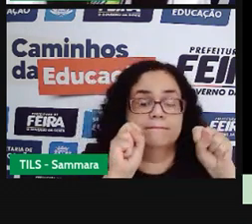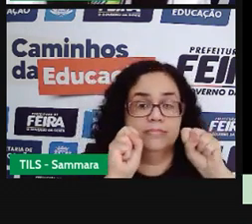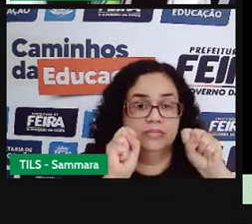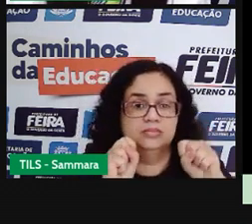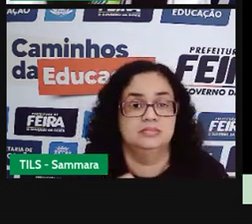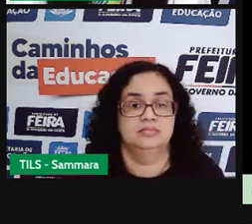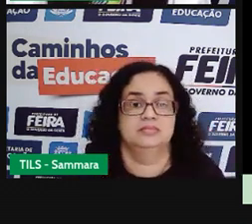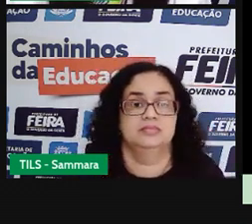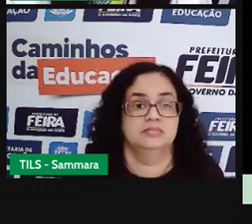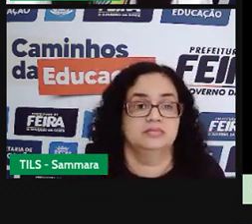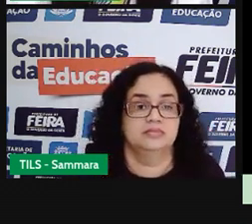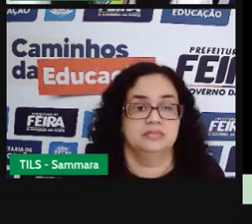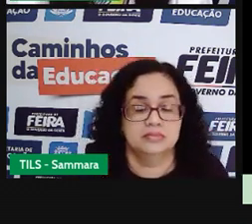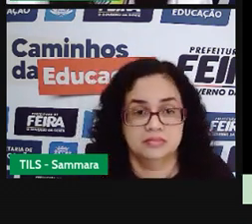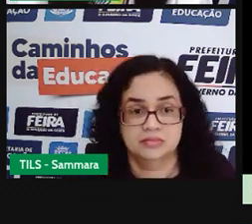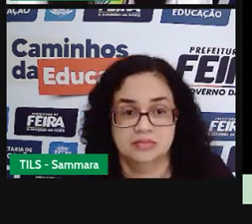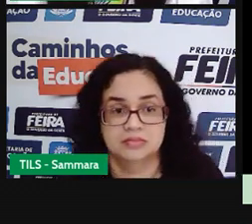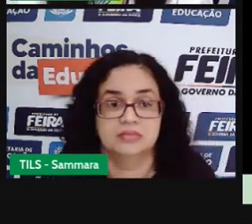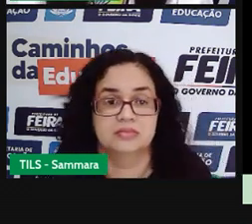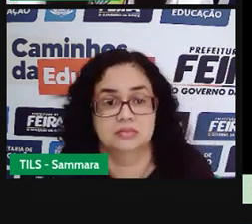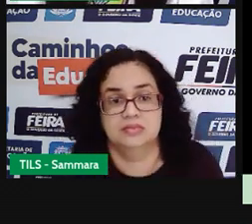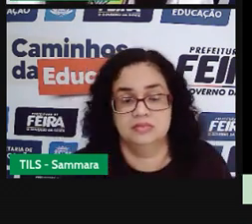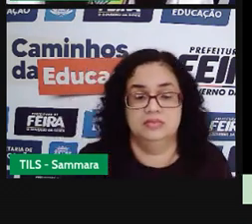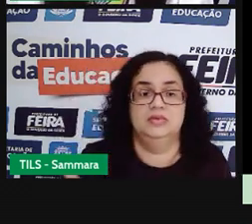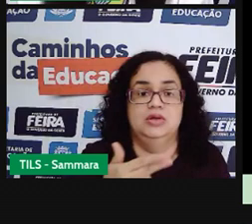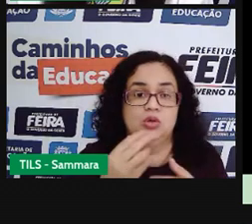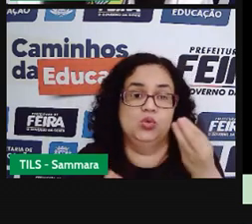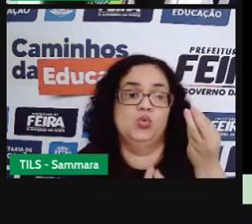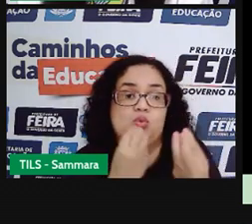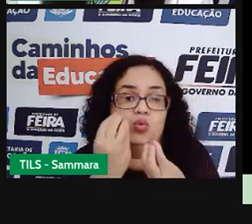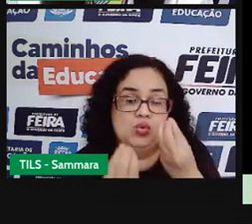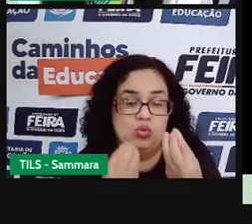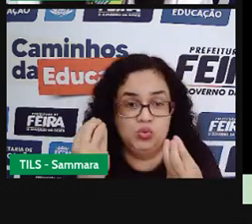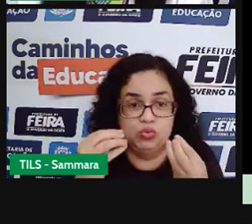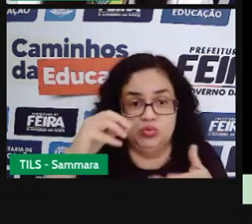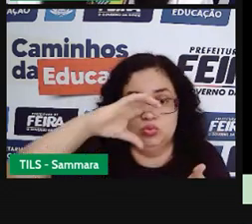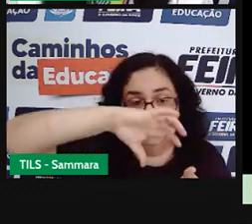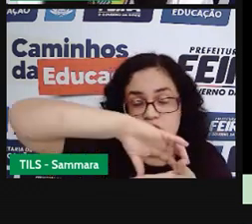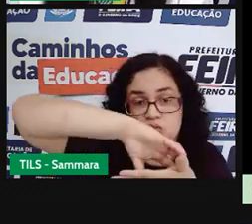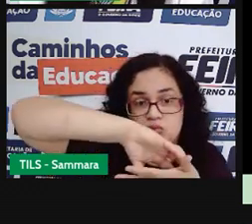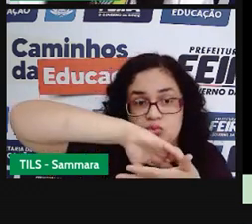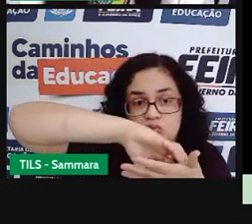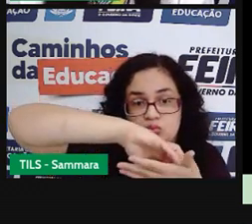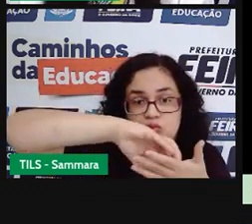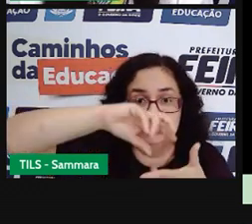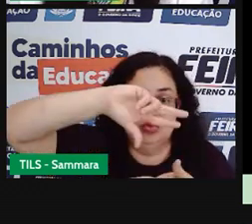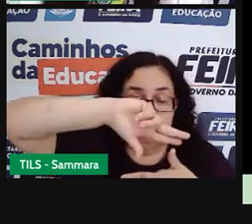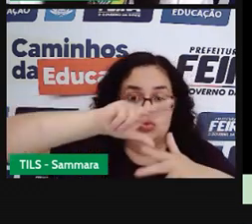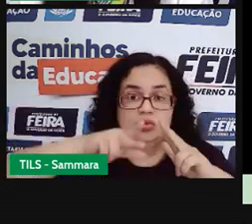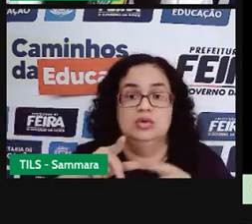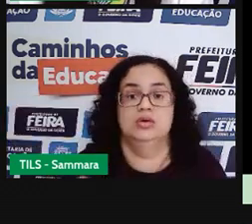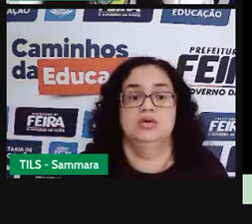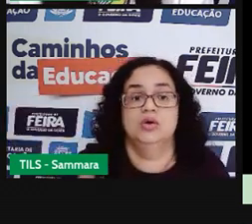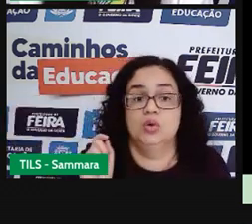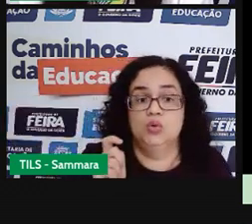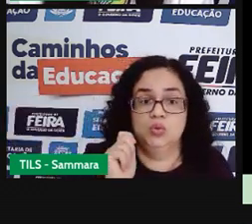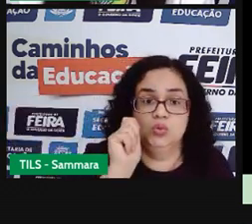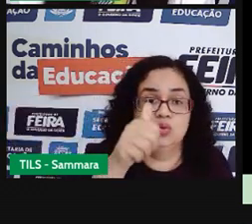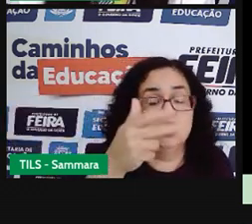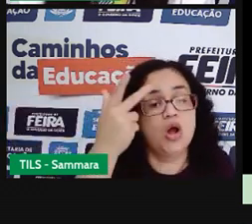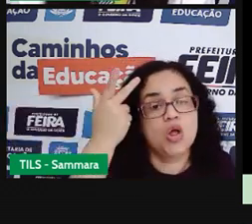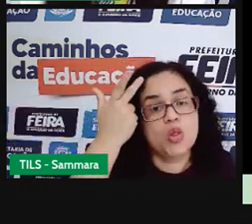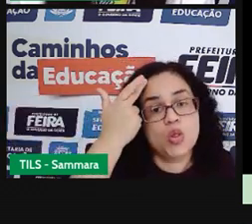essa forma a este sólido Olha só muito como fazer essa comparação é